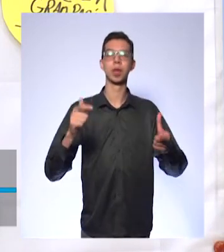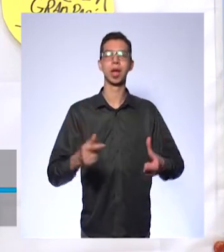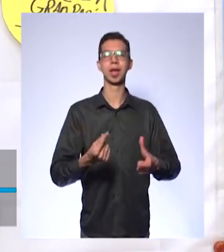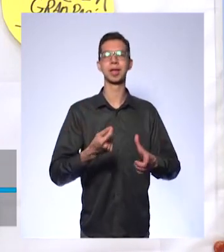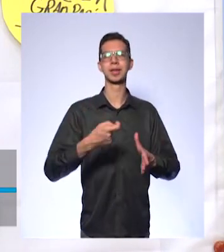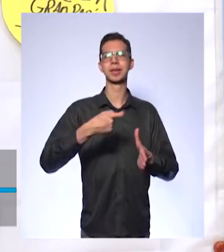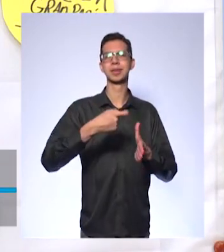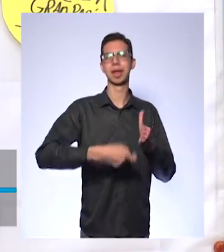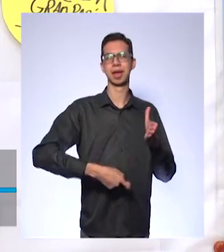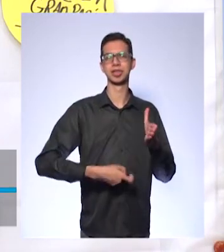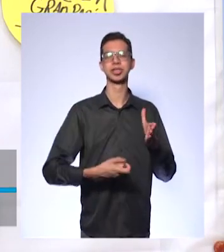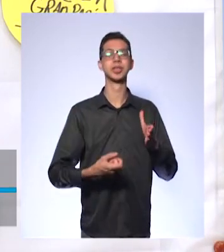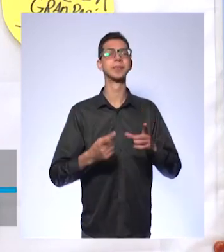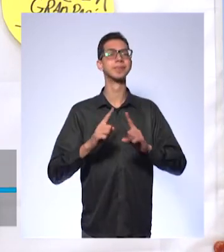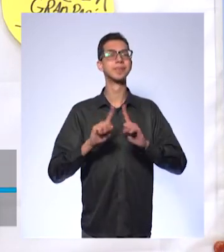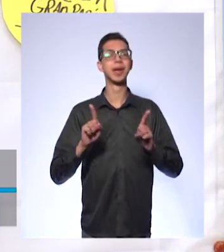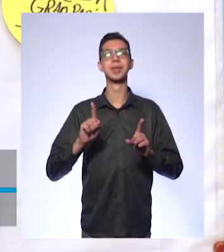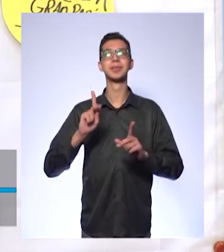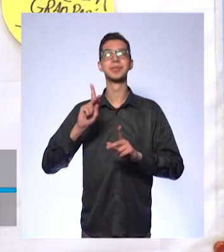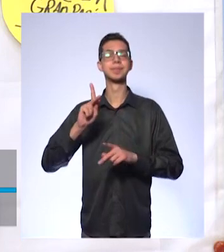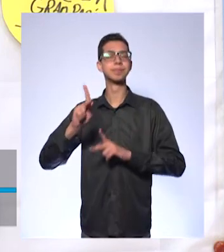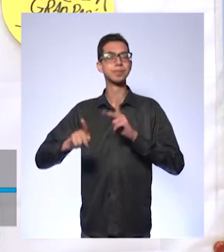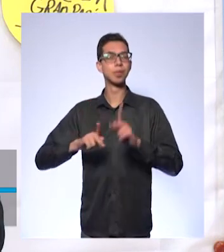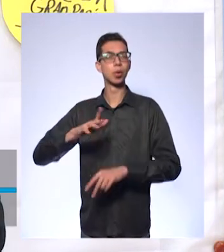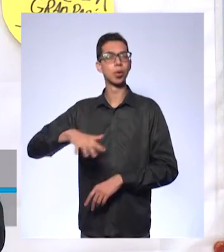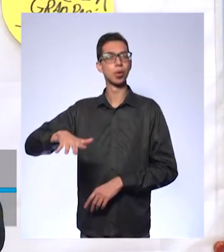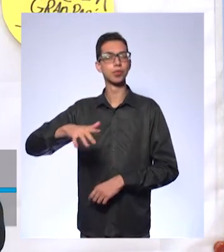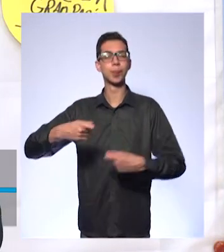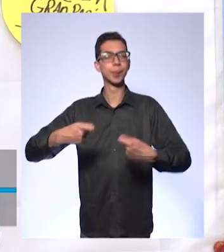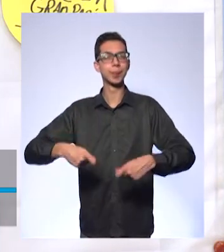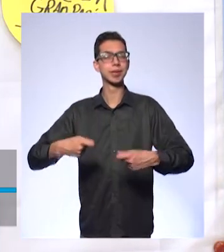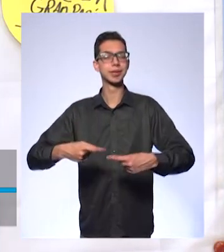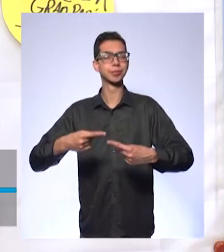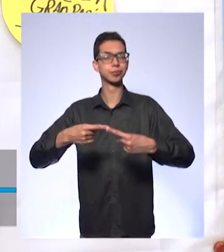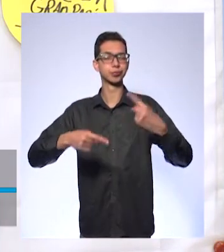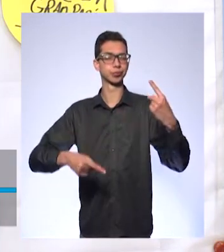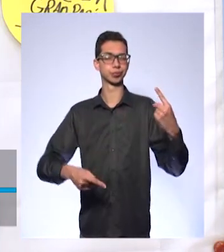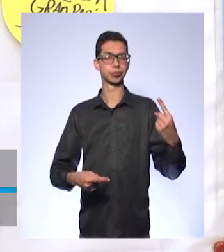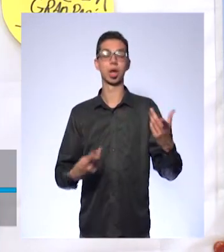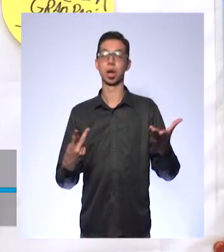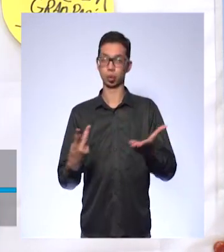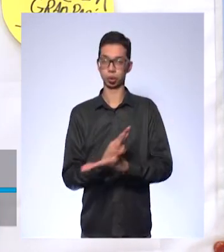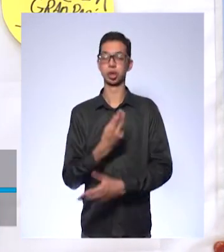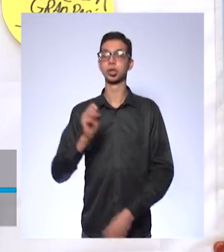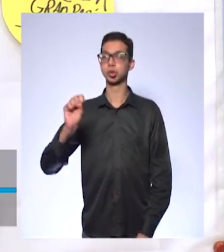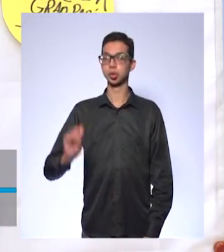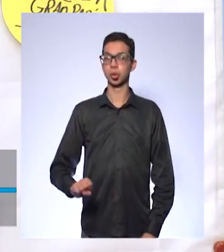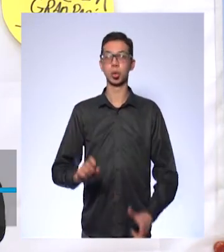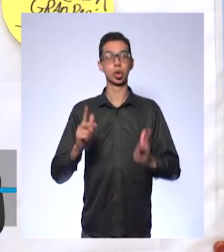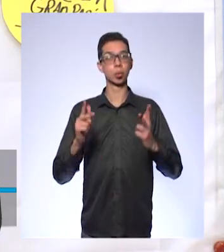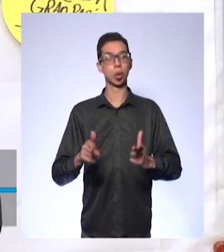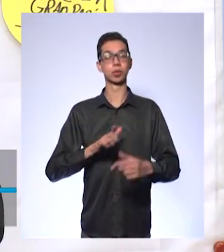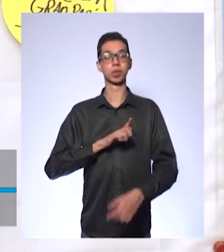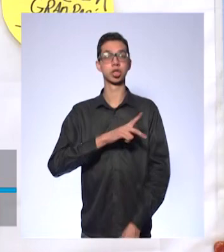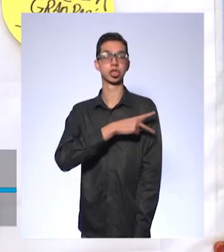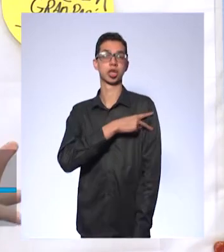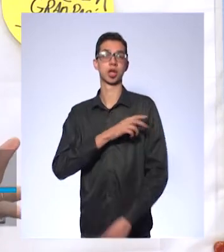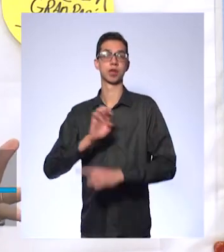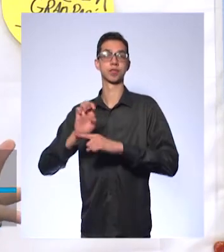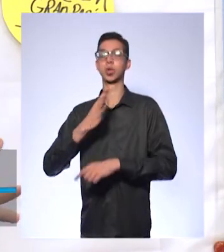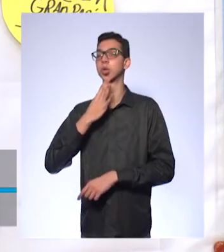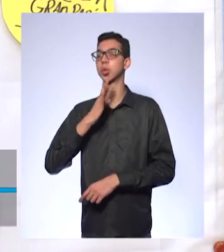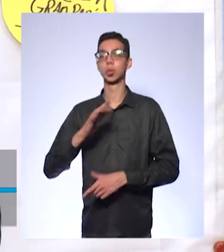ver com a necessidade daquelas pessoas. Aconteceu isso no sul. Então, no sul mandavam chefes de província que não conheciam